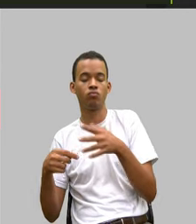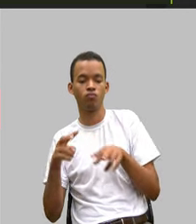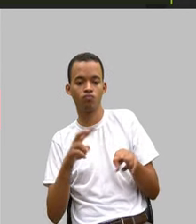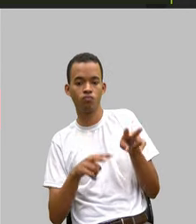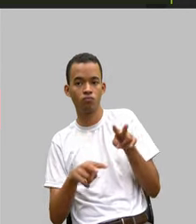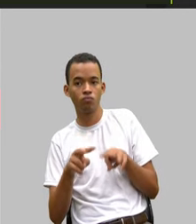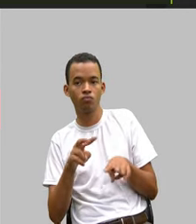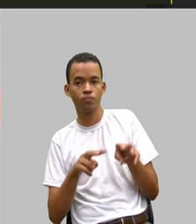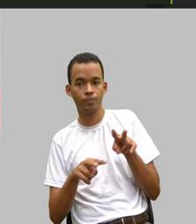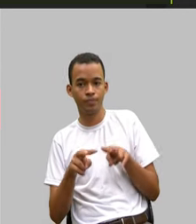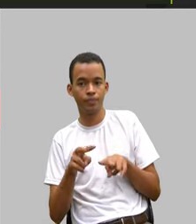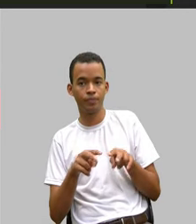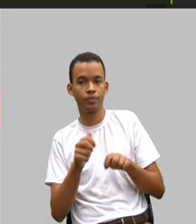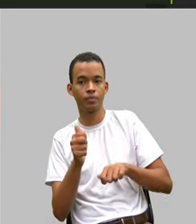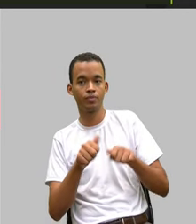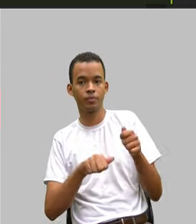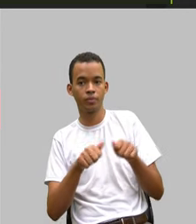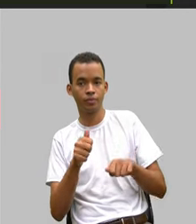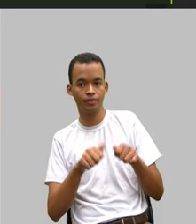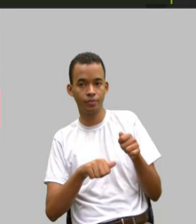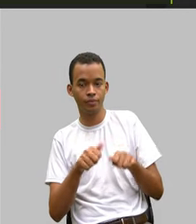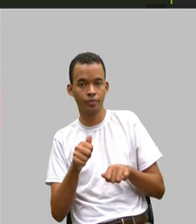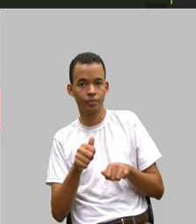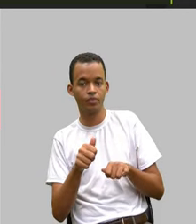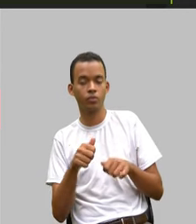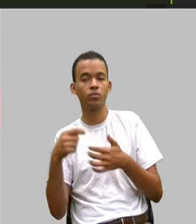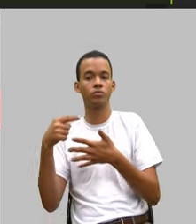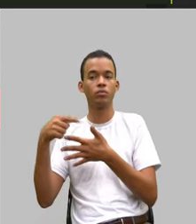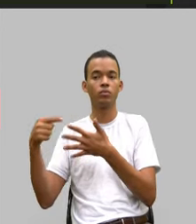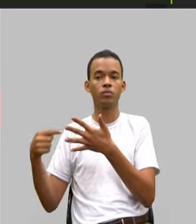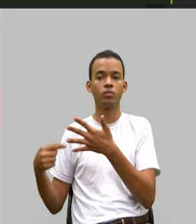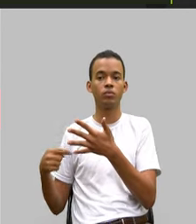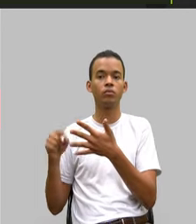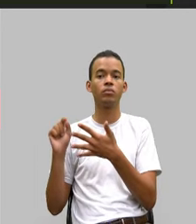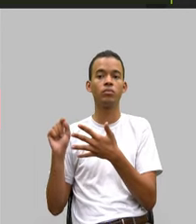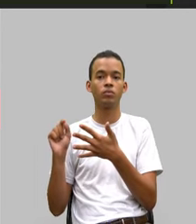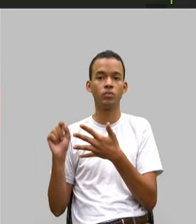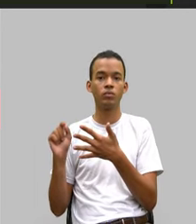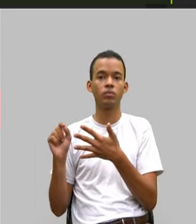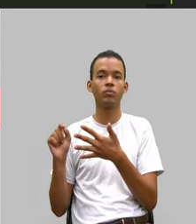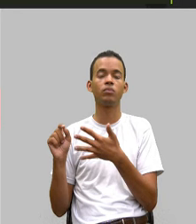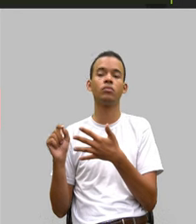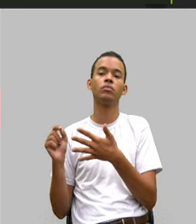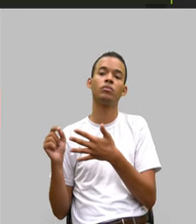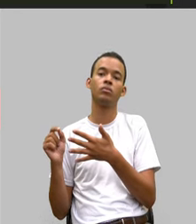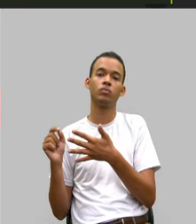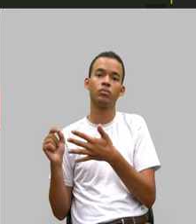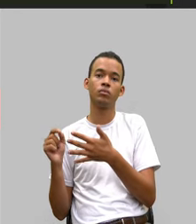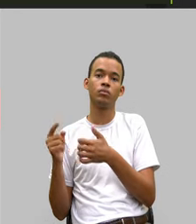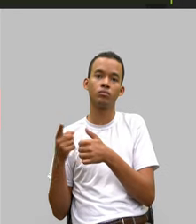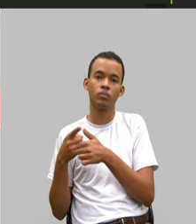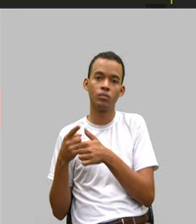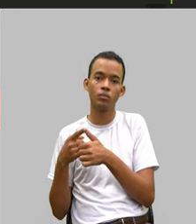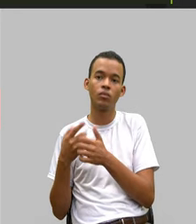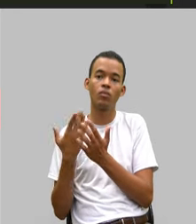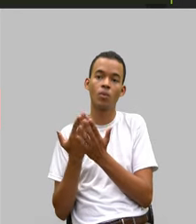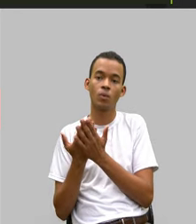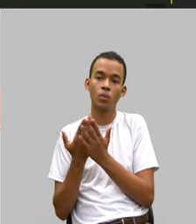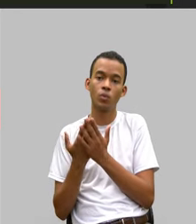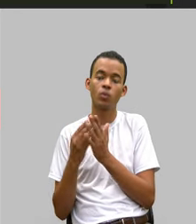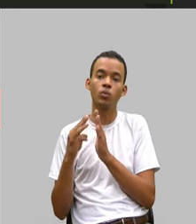artigos eh Quais foram os critérios que a gente tivesse aí eh um estudo metodológicamente